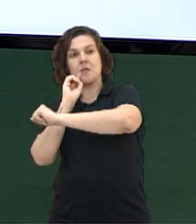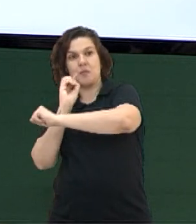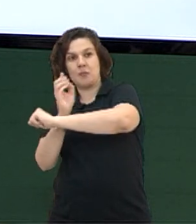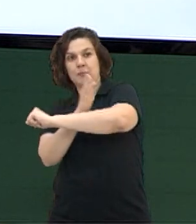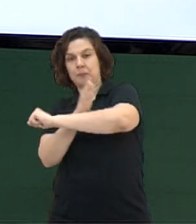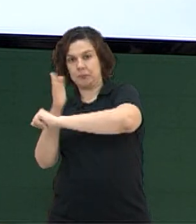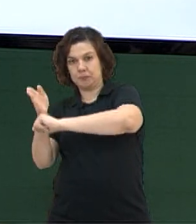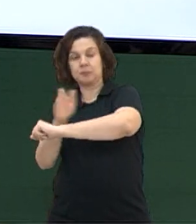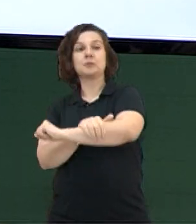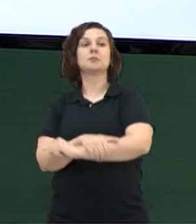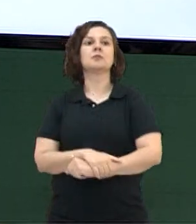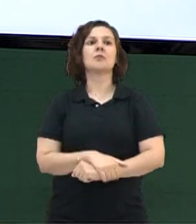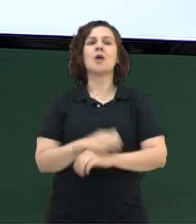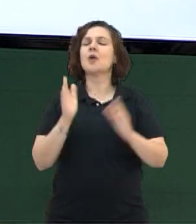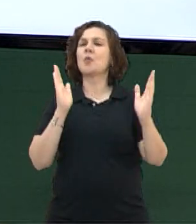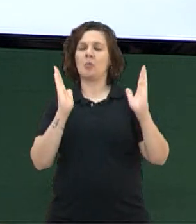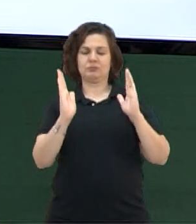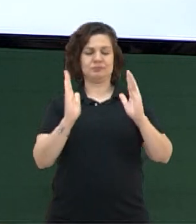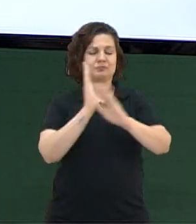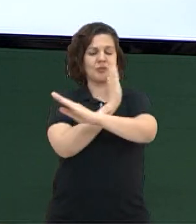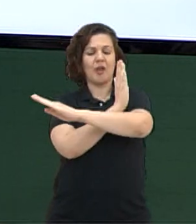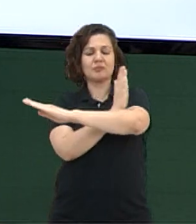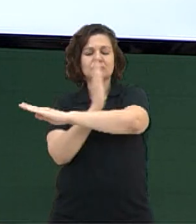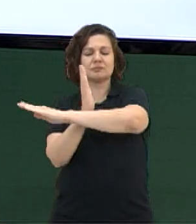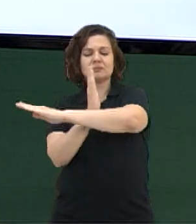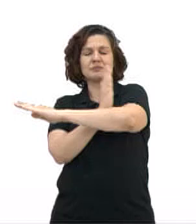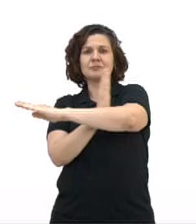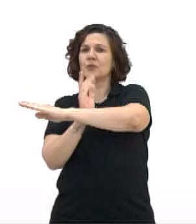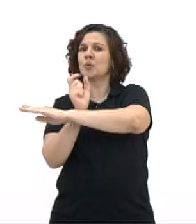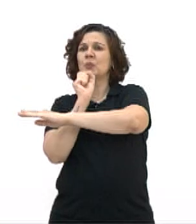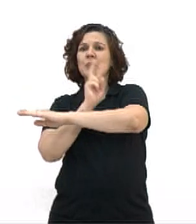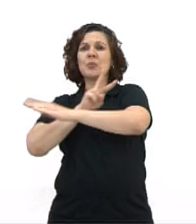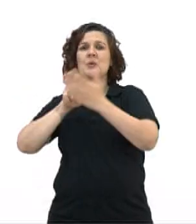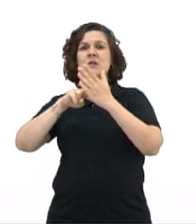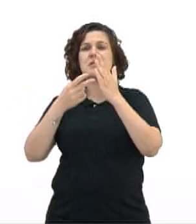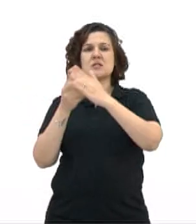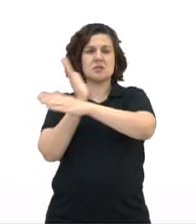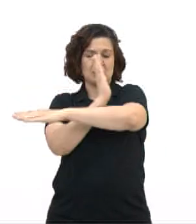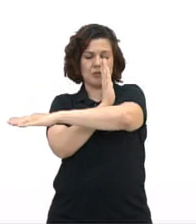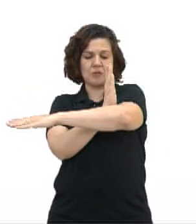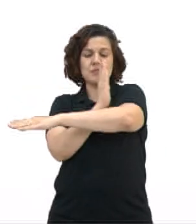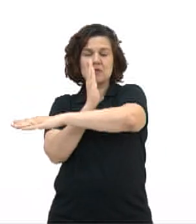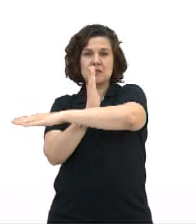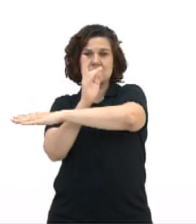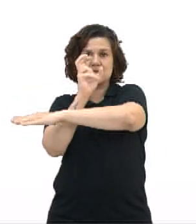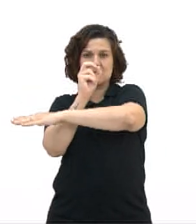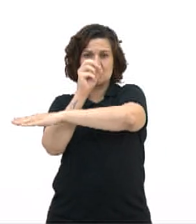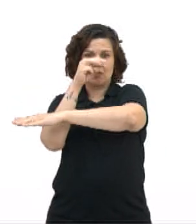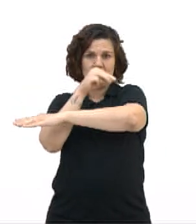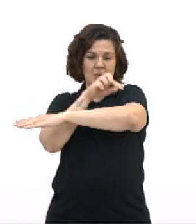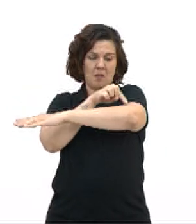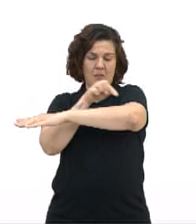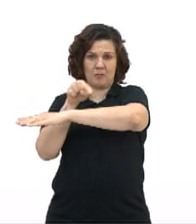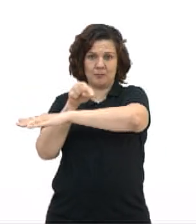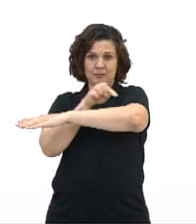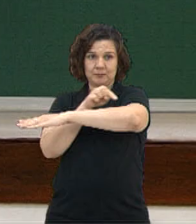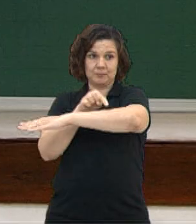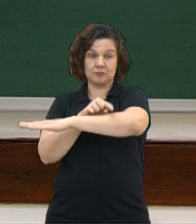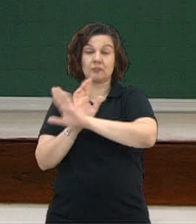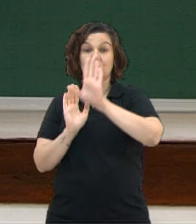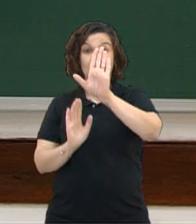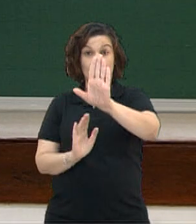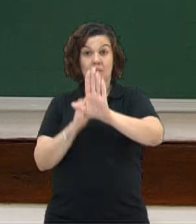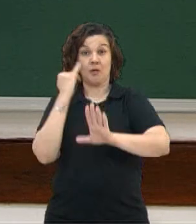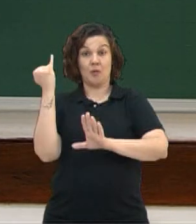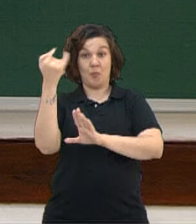o que significa este intervalo aqui, ó? Cada intervalo destes vale 50 metros na realidade.